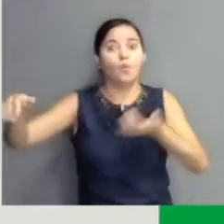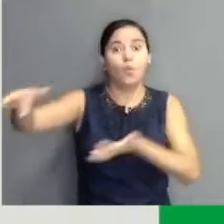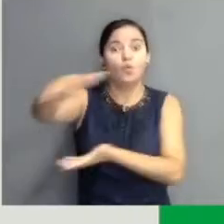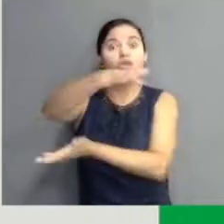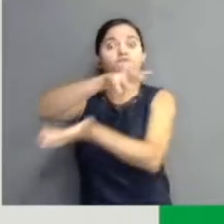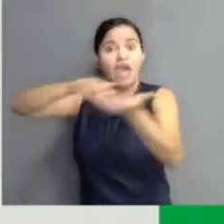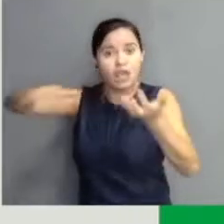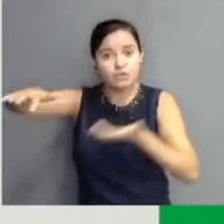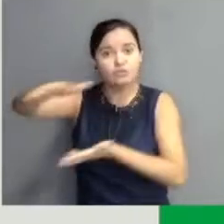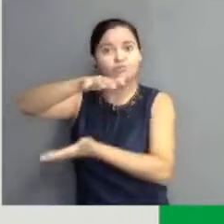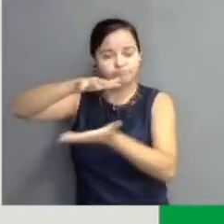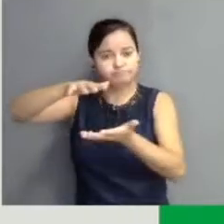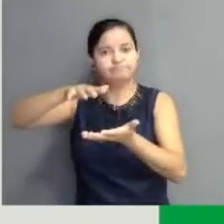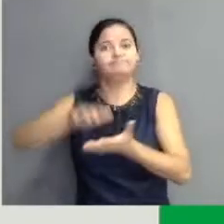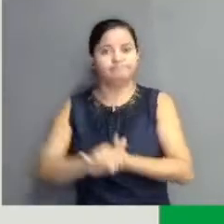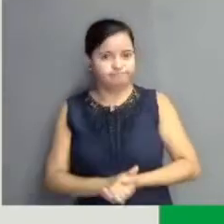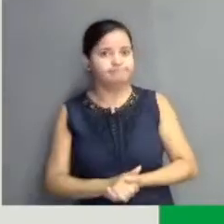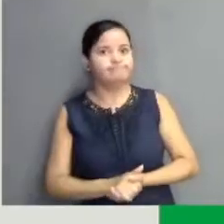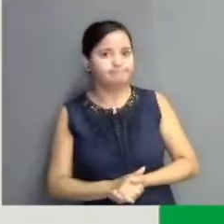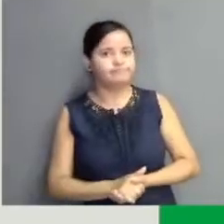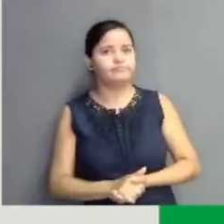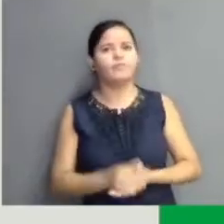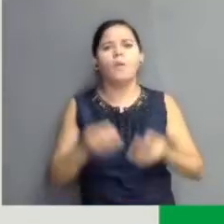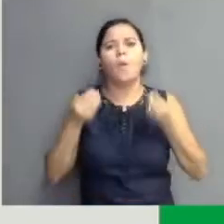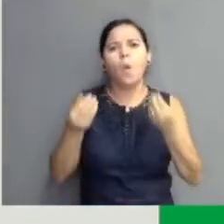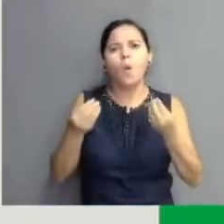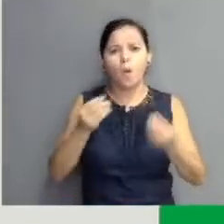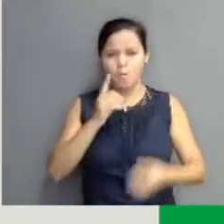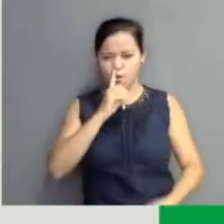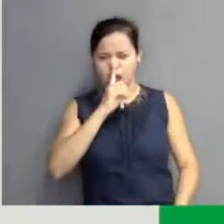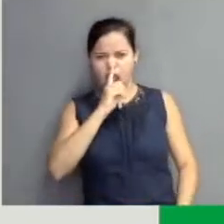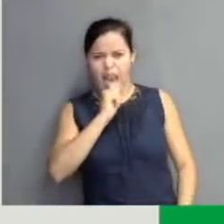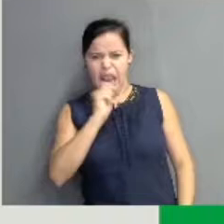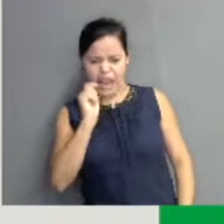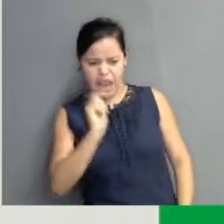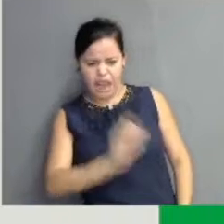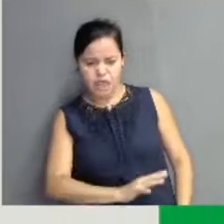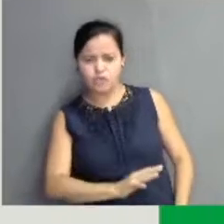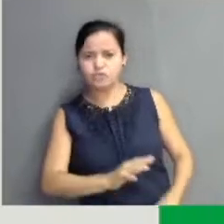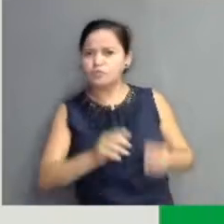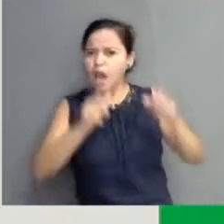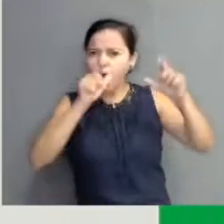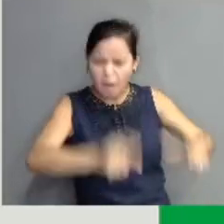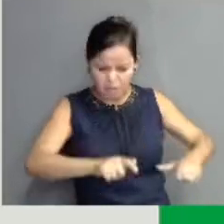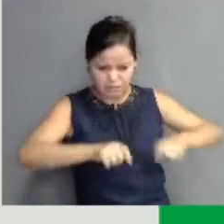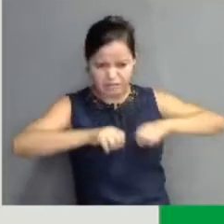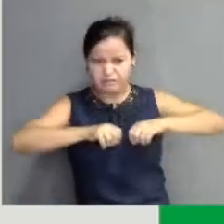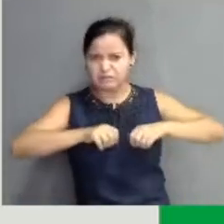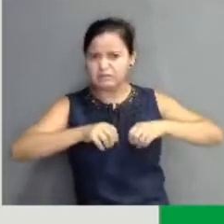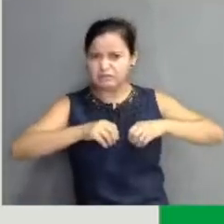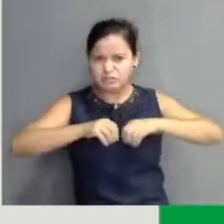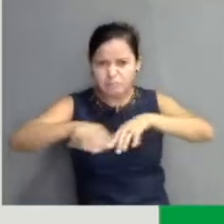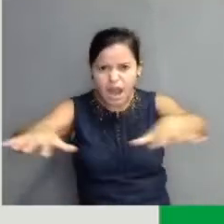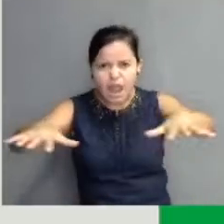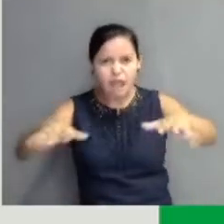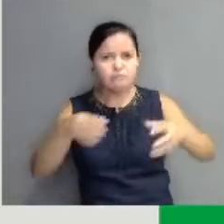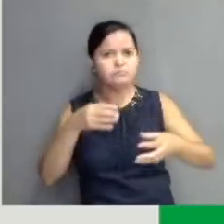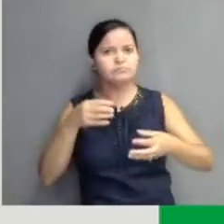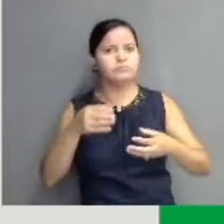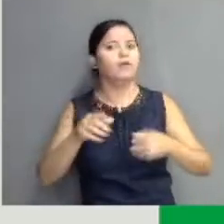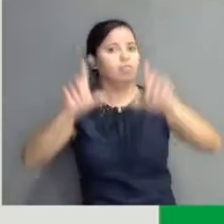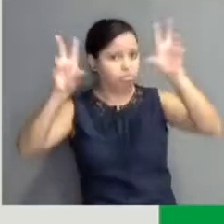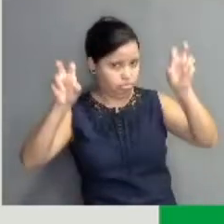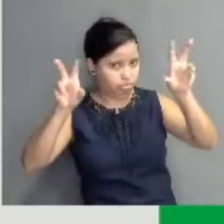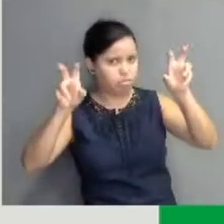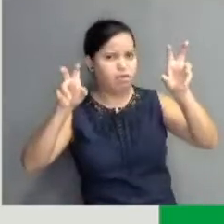de conhecimento é destino correto do lixo. Então você já percebe que é um tema extremamente relevante e pertinente